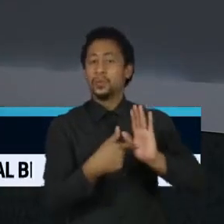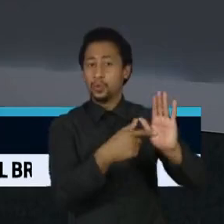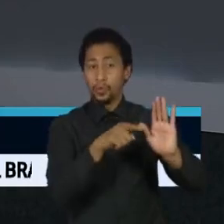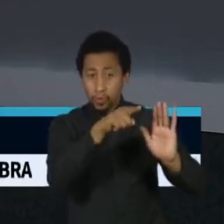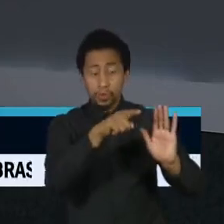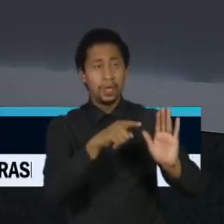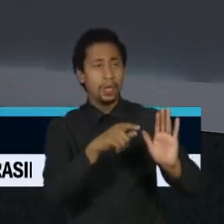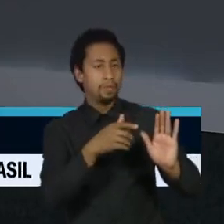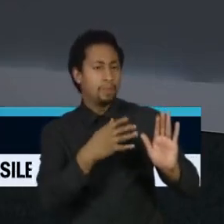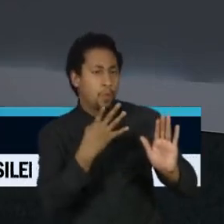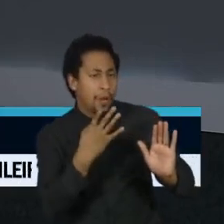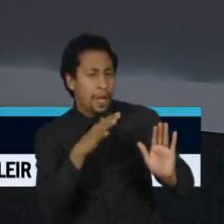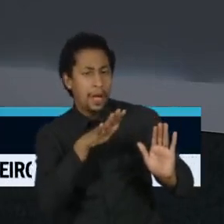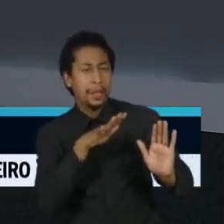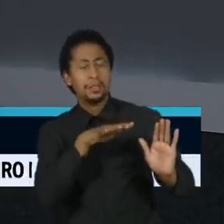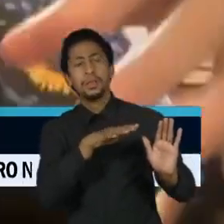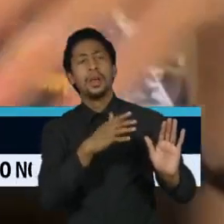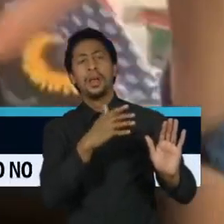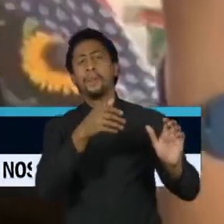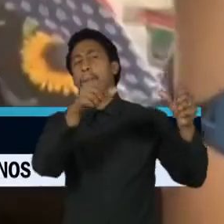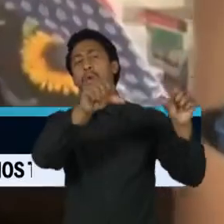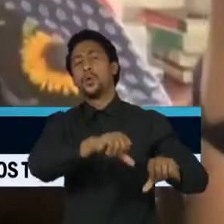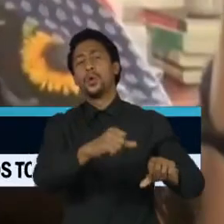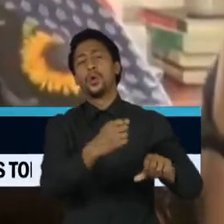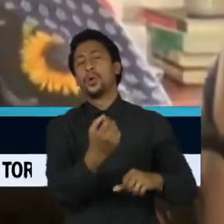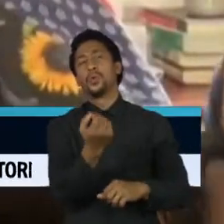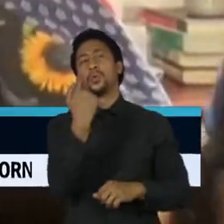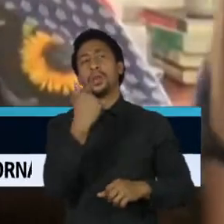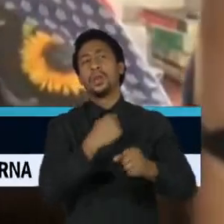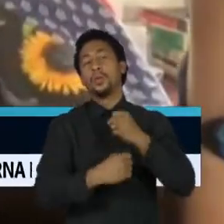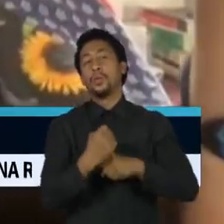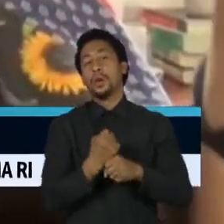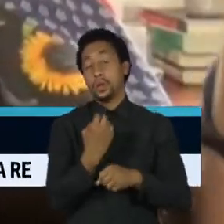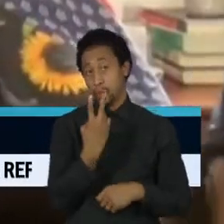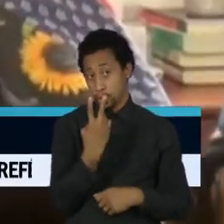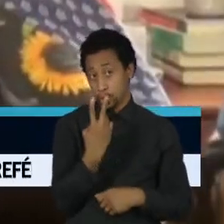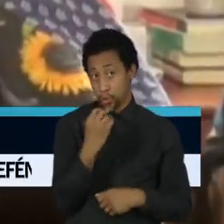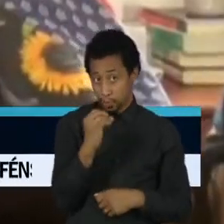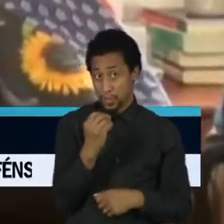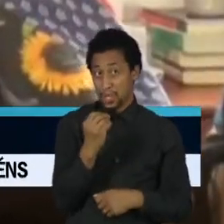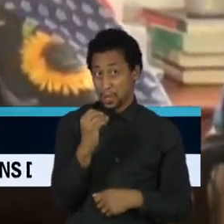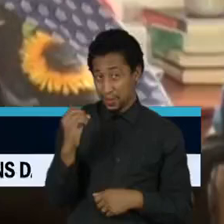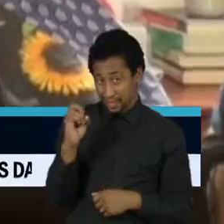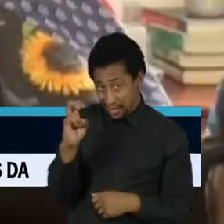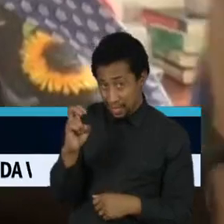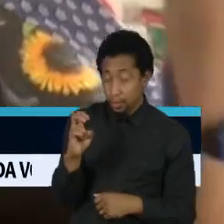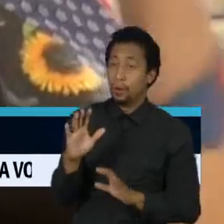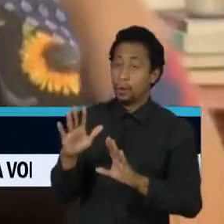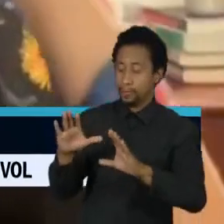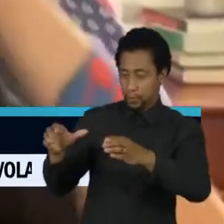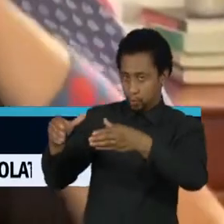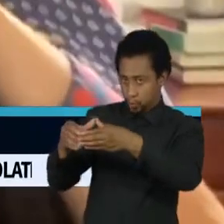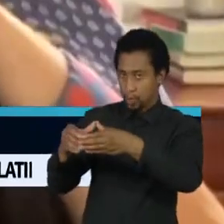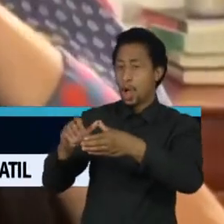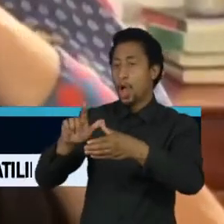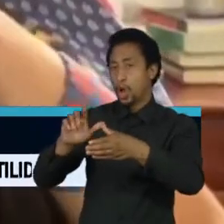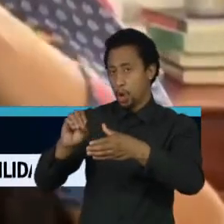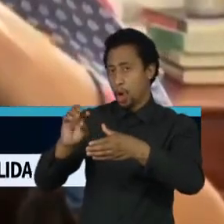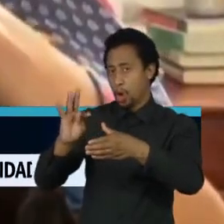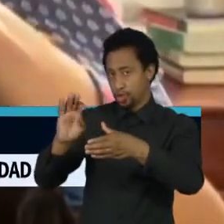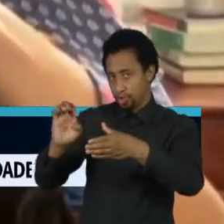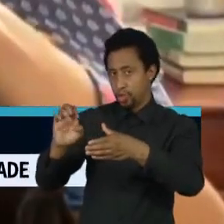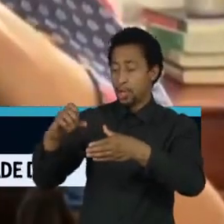mais grave? É ainda pior do que em 2005? Nesse lote 96, são 54 famílias,